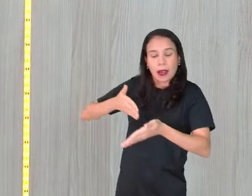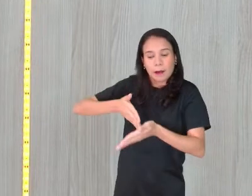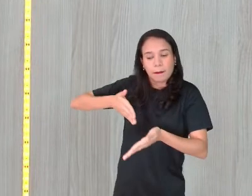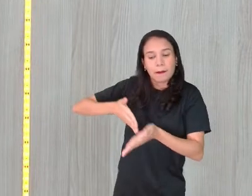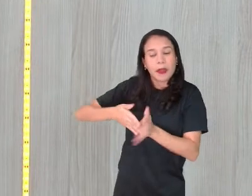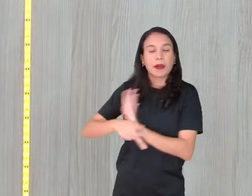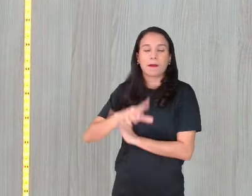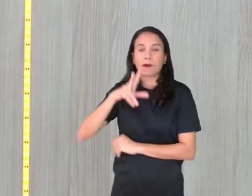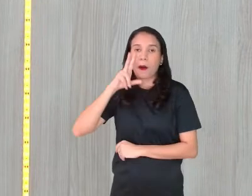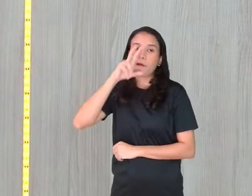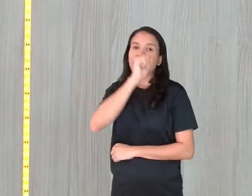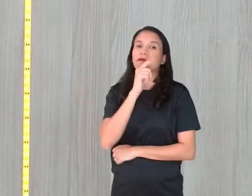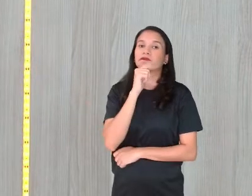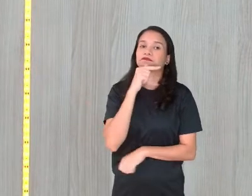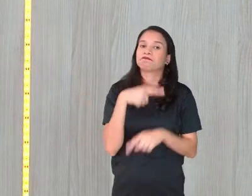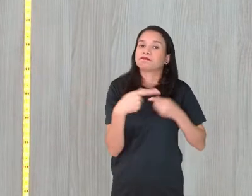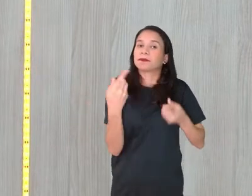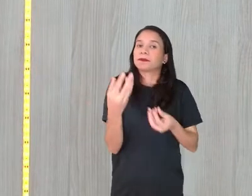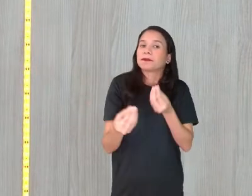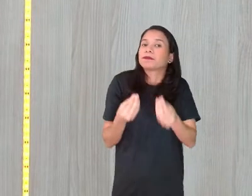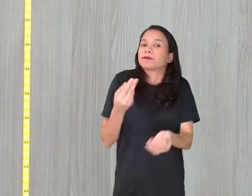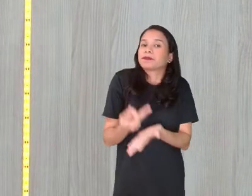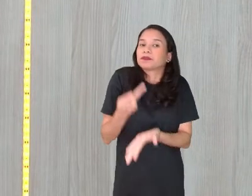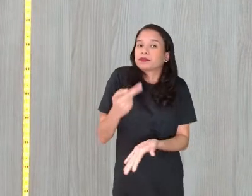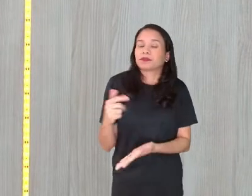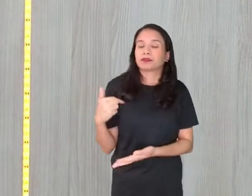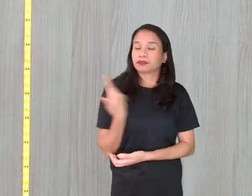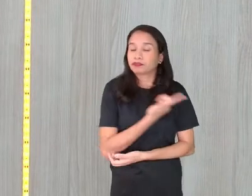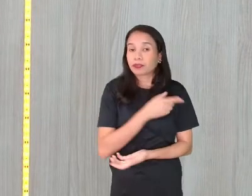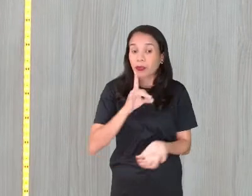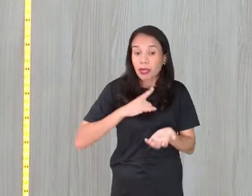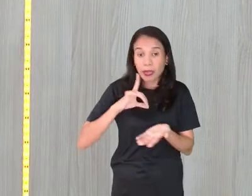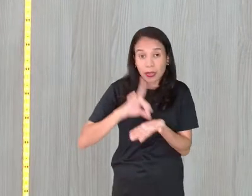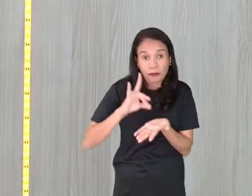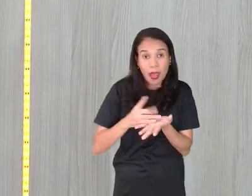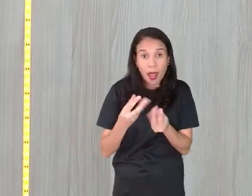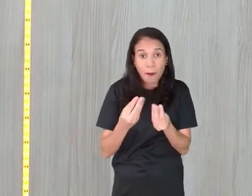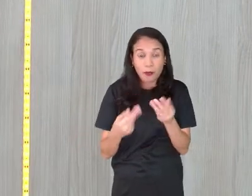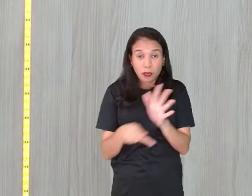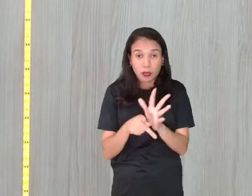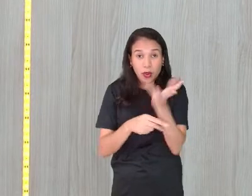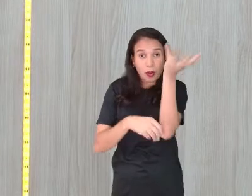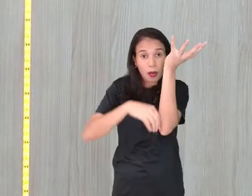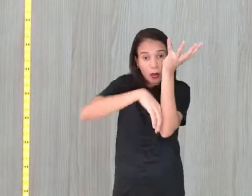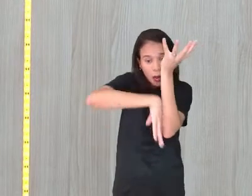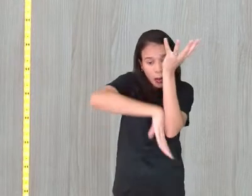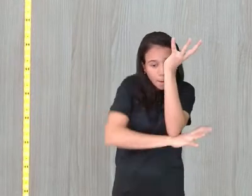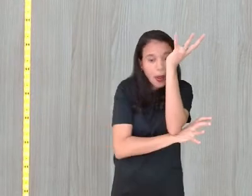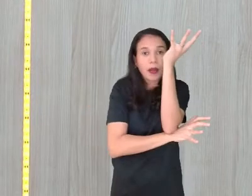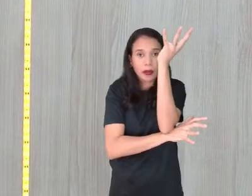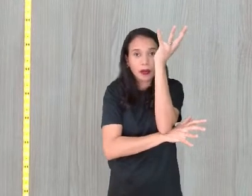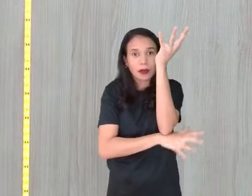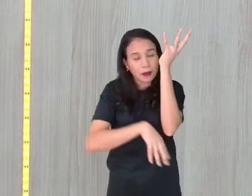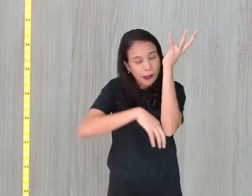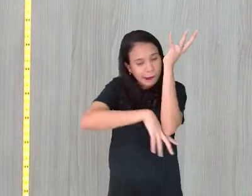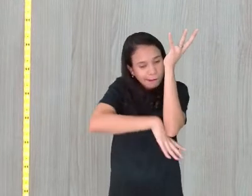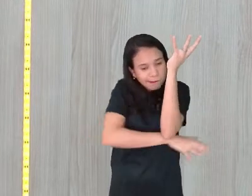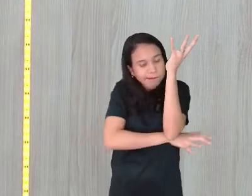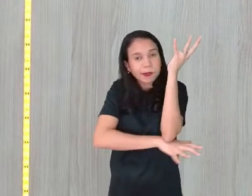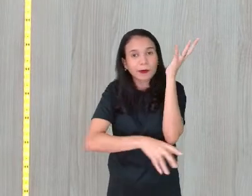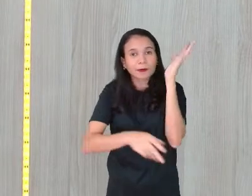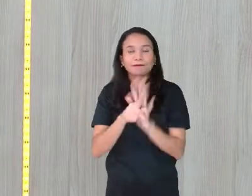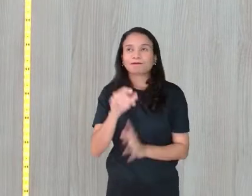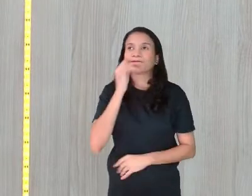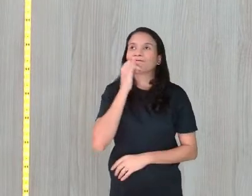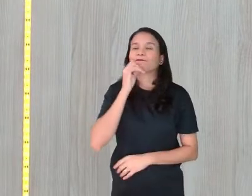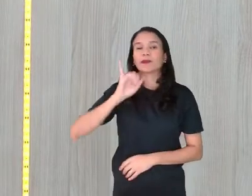da água. Mas aí o que acontece? A gente tem muitas áreas que eram de mangues, que foram aterrados. Não é? Ilha do